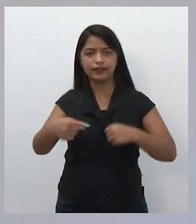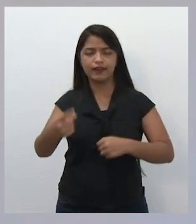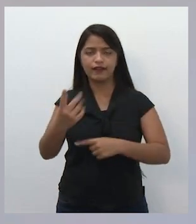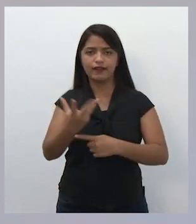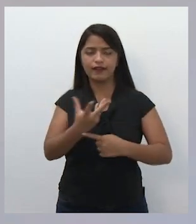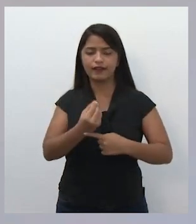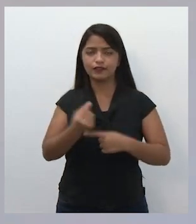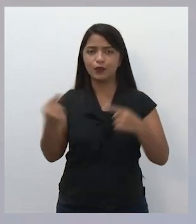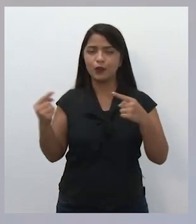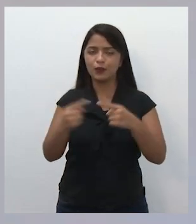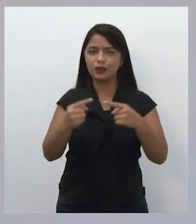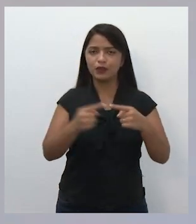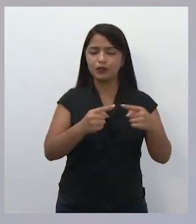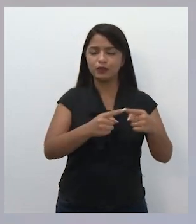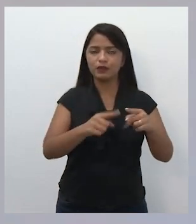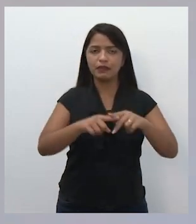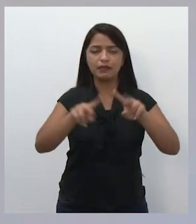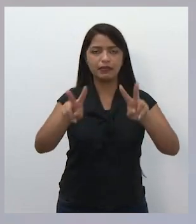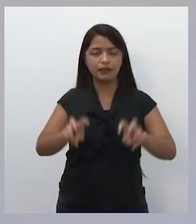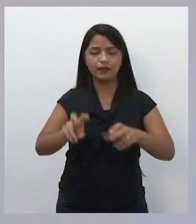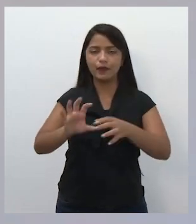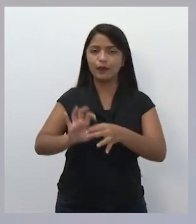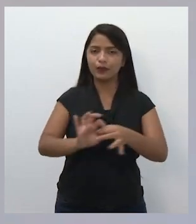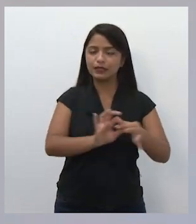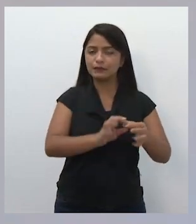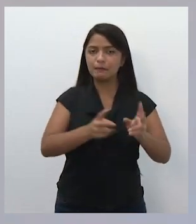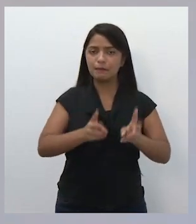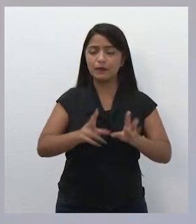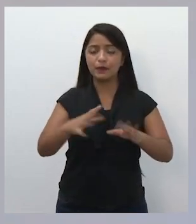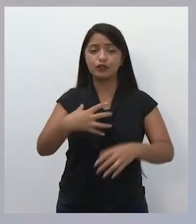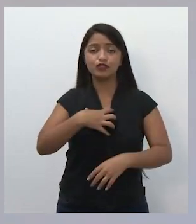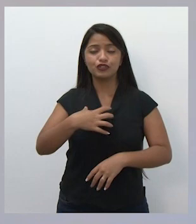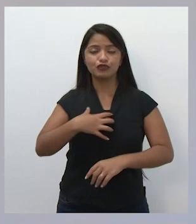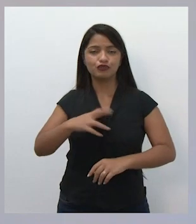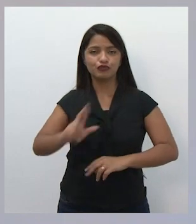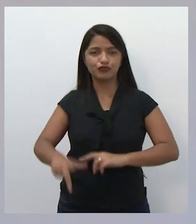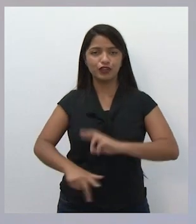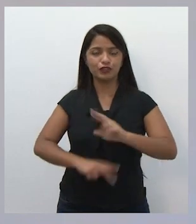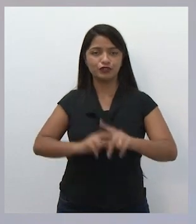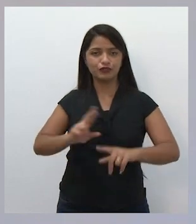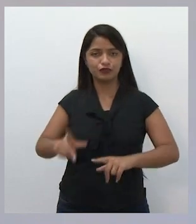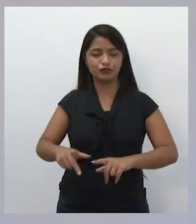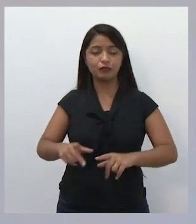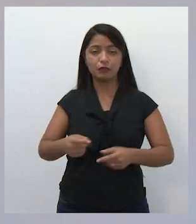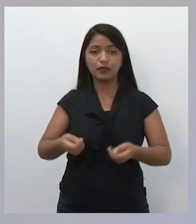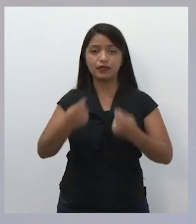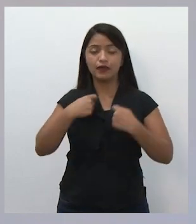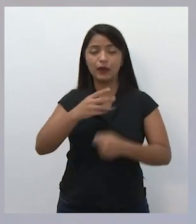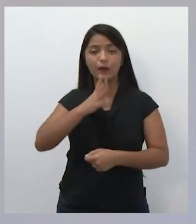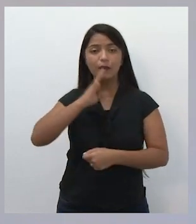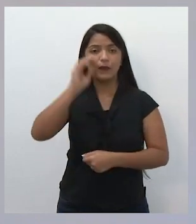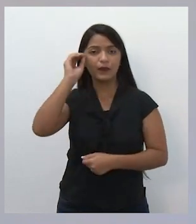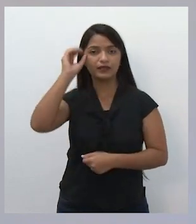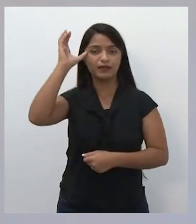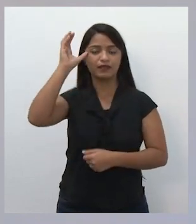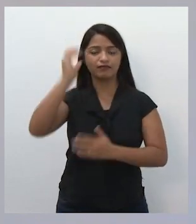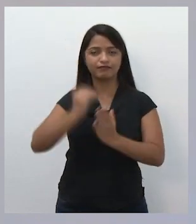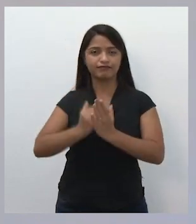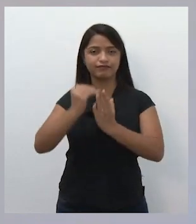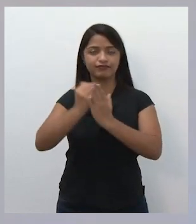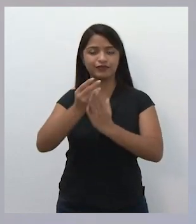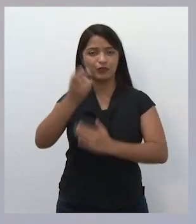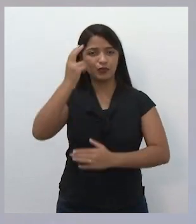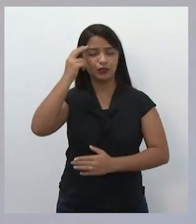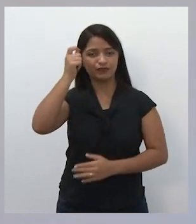estamos falando sobre o mesmo contexto, mas de formas diferentes, trazendo conhecimento, ampliando o repertório cultural